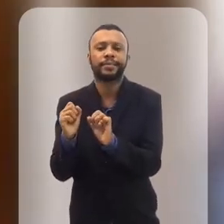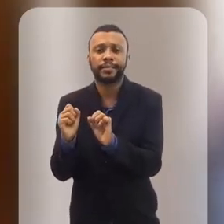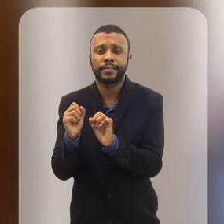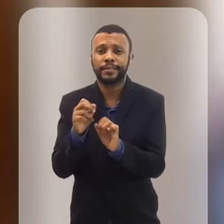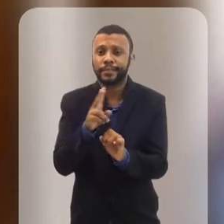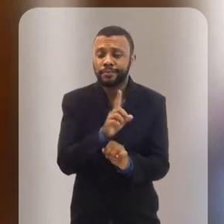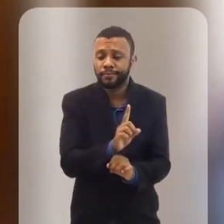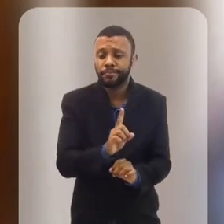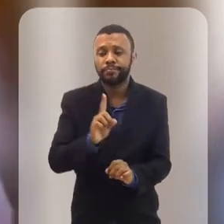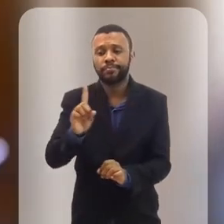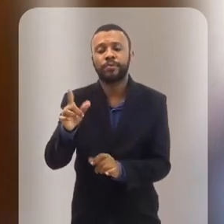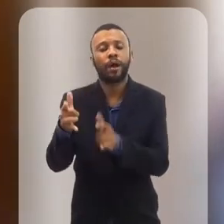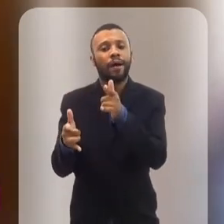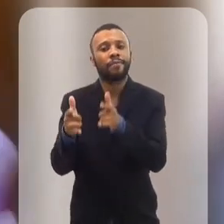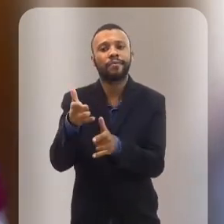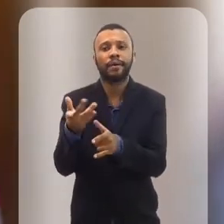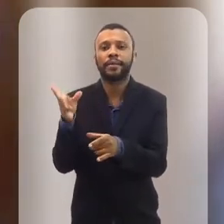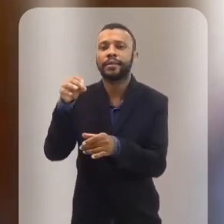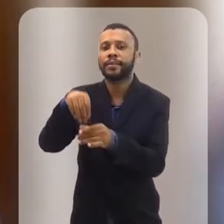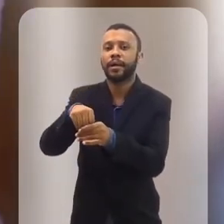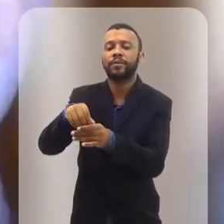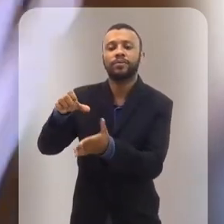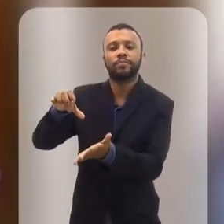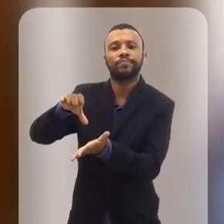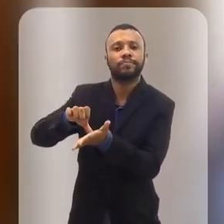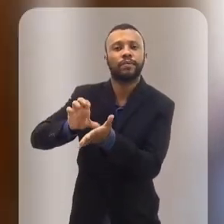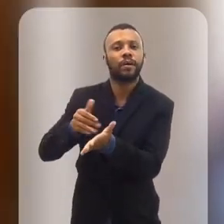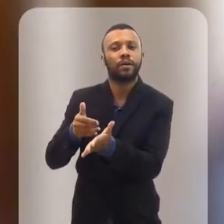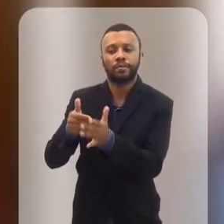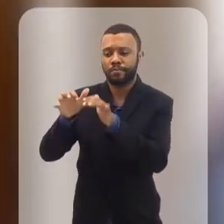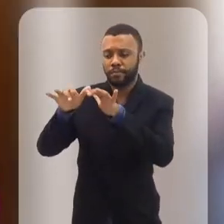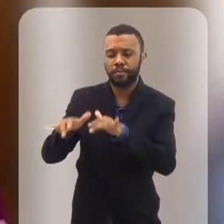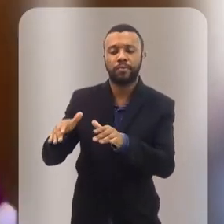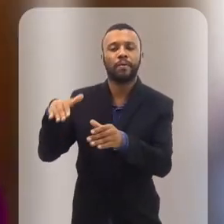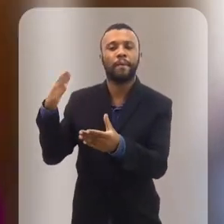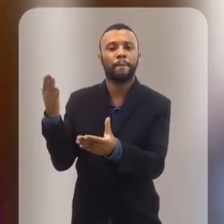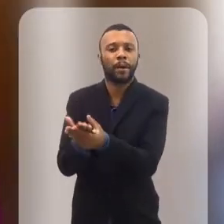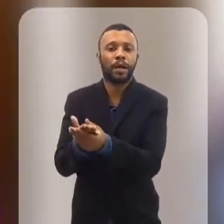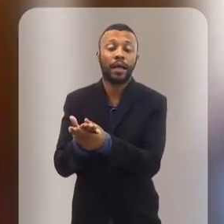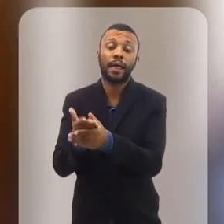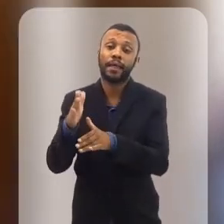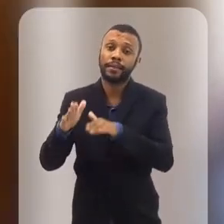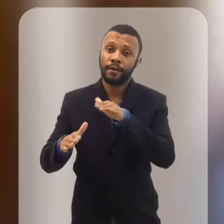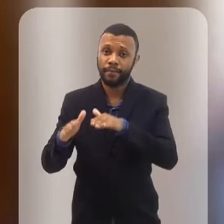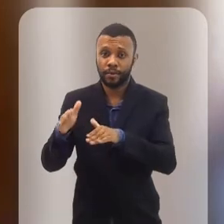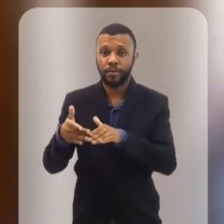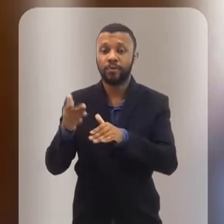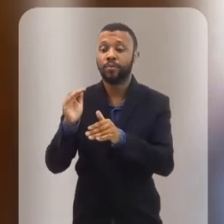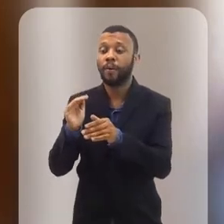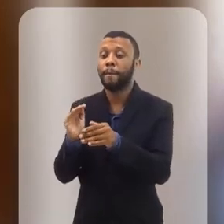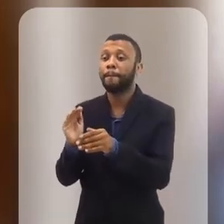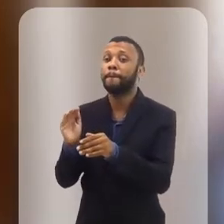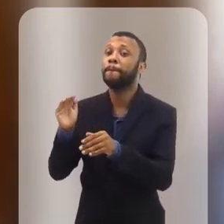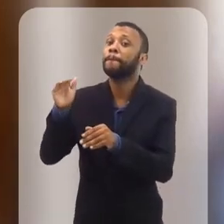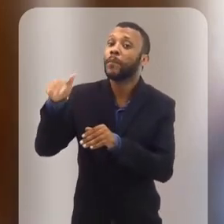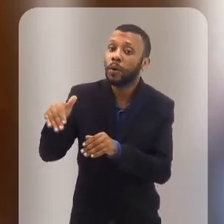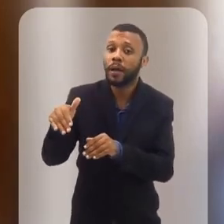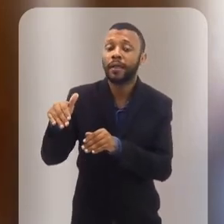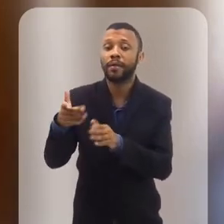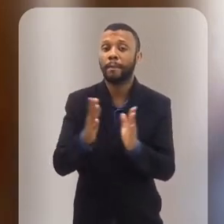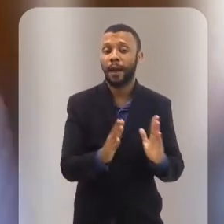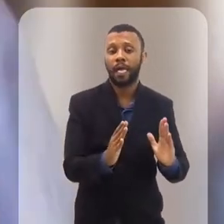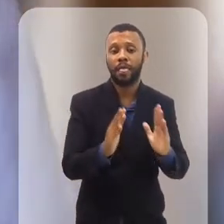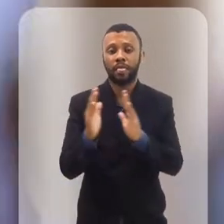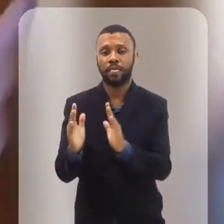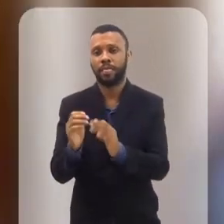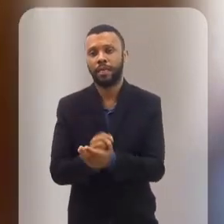você poderia levar o seu avatar para dentro de uma vara e entrar com um processo. Talvez isso pularia uma etapa de você sair